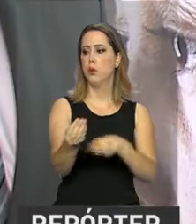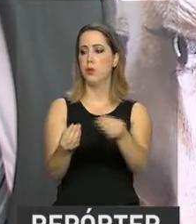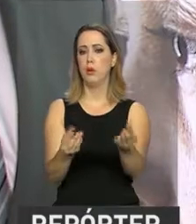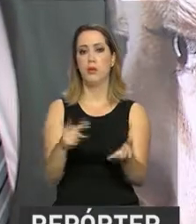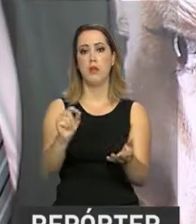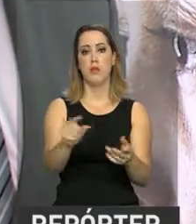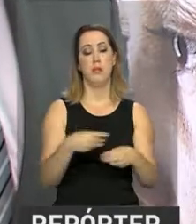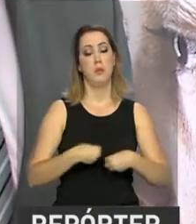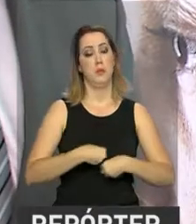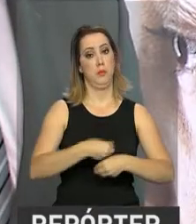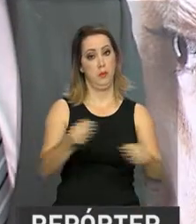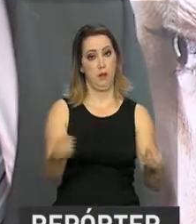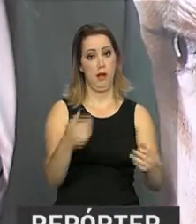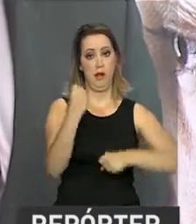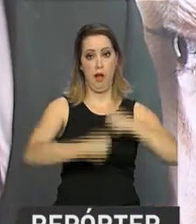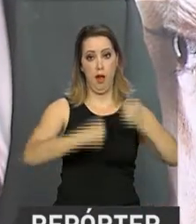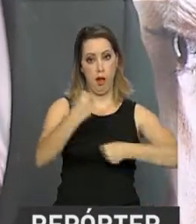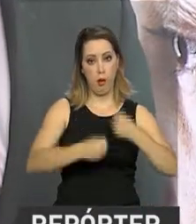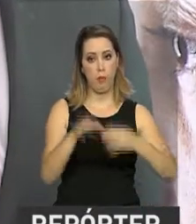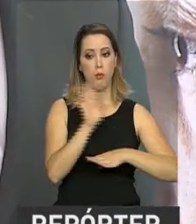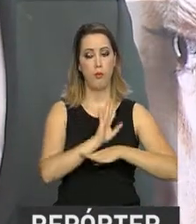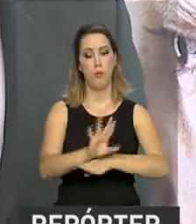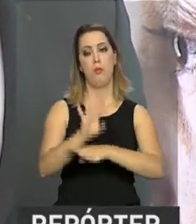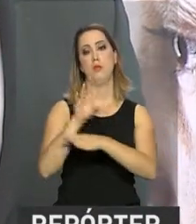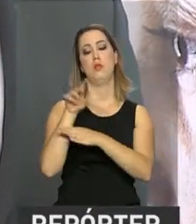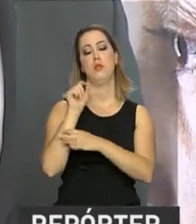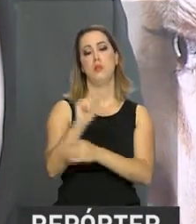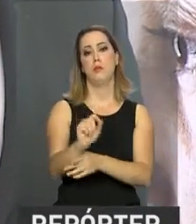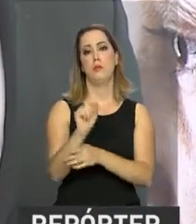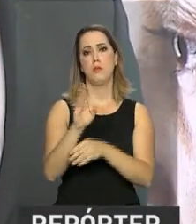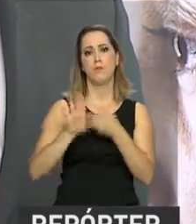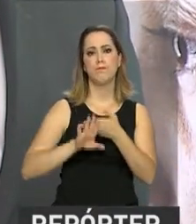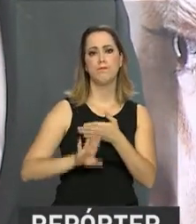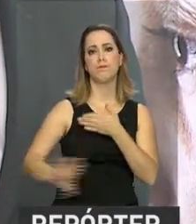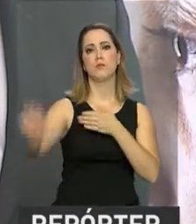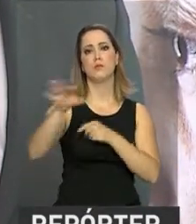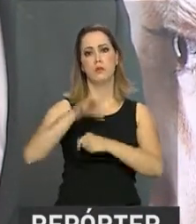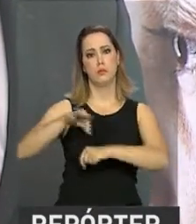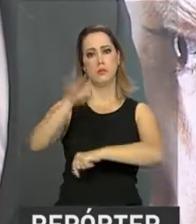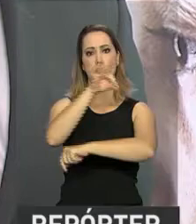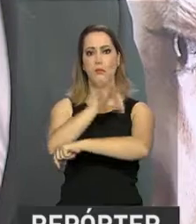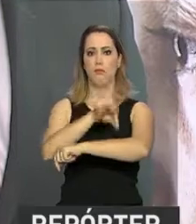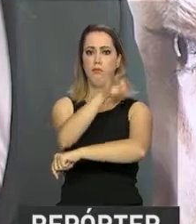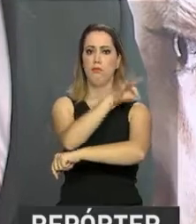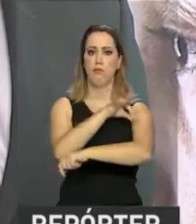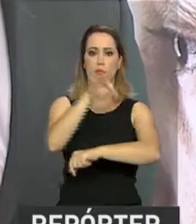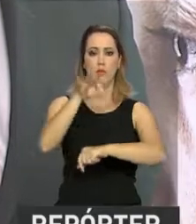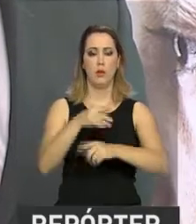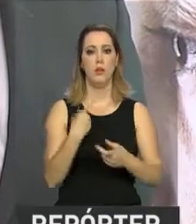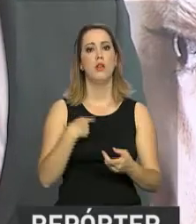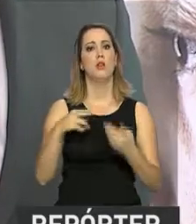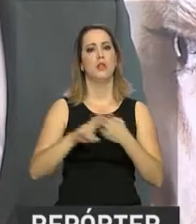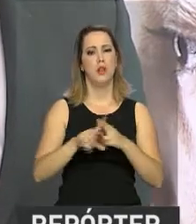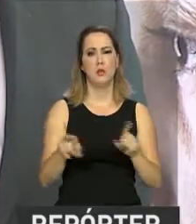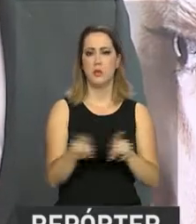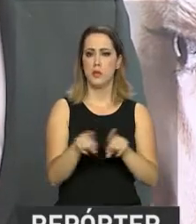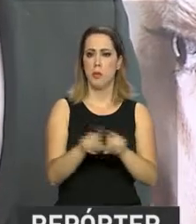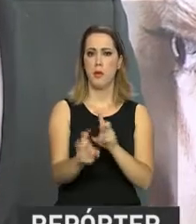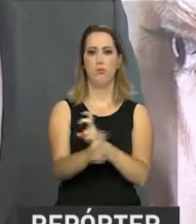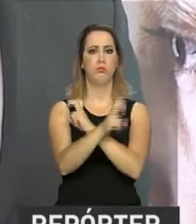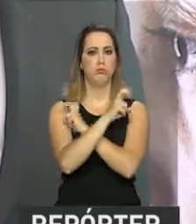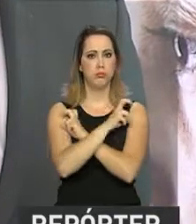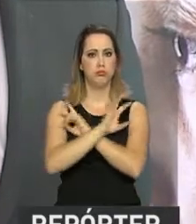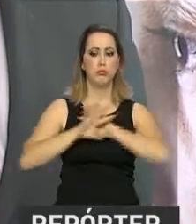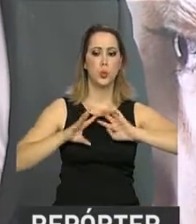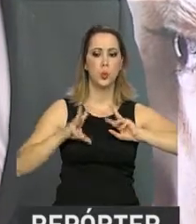150 veículos para auxiliar no combate ao mosquito em todo o país. E temos os larvicidas, os pulverizadores, toda